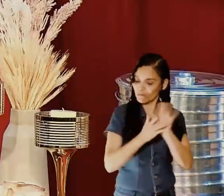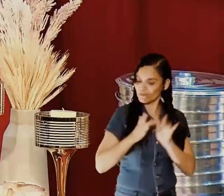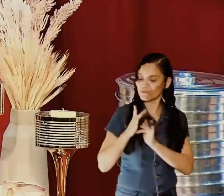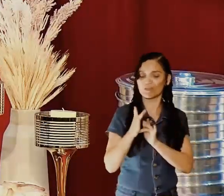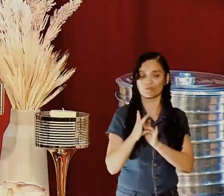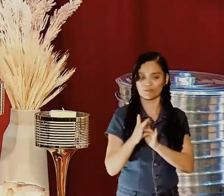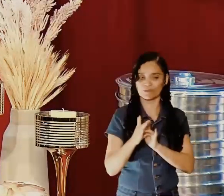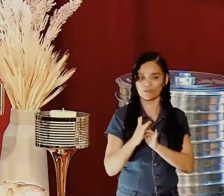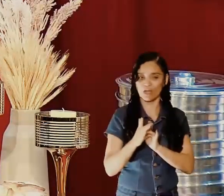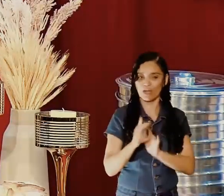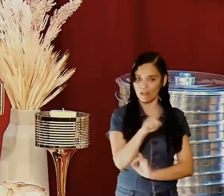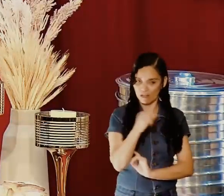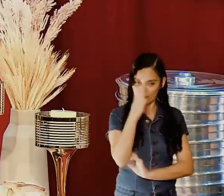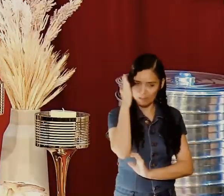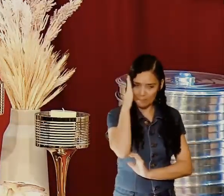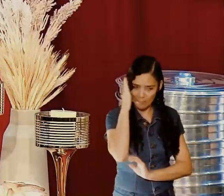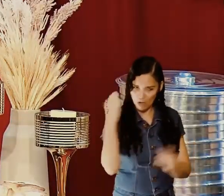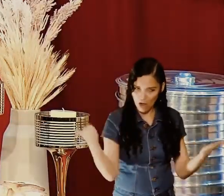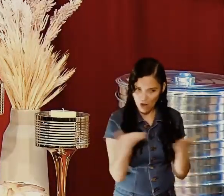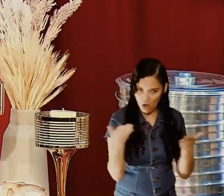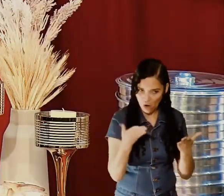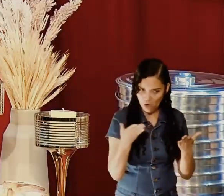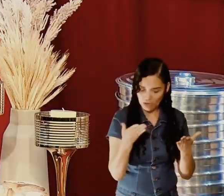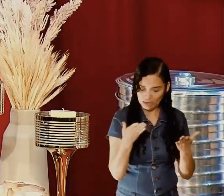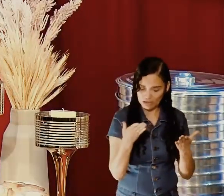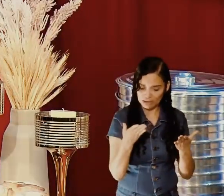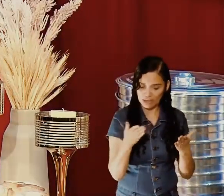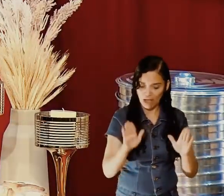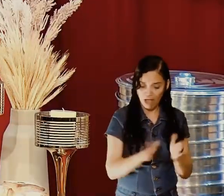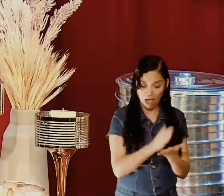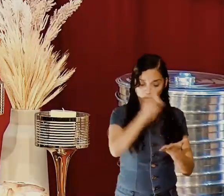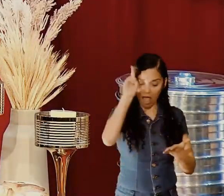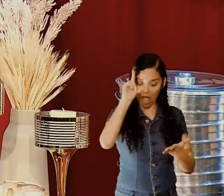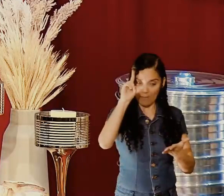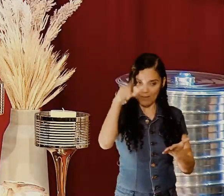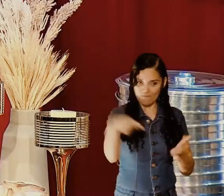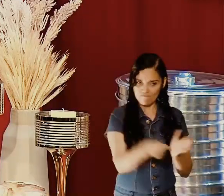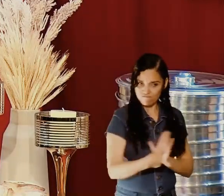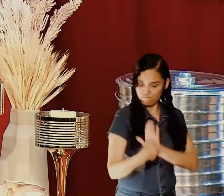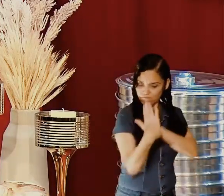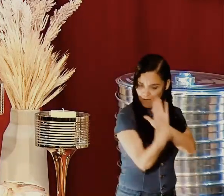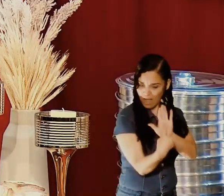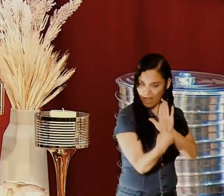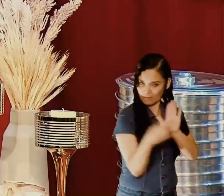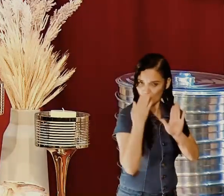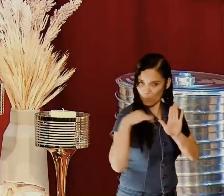hoje, pelo Evangelho, pela Escritura, que a promessa